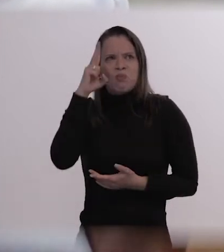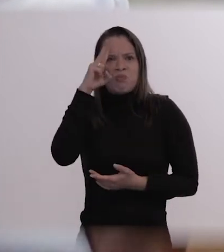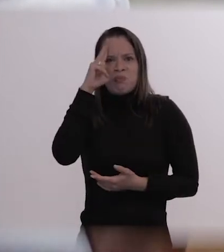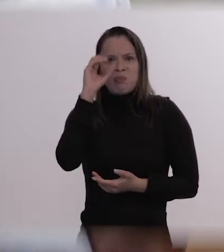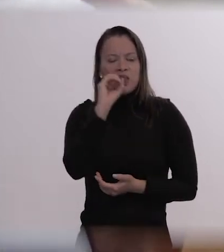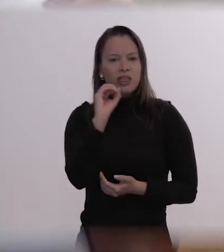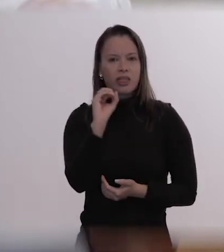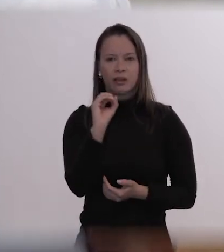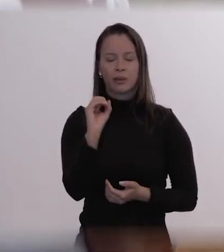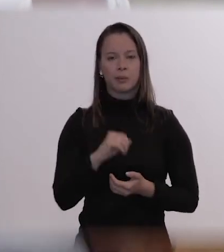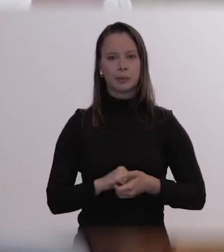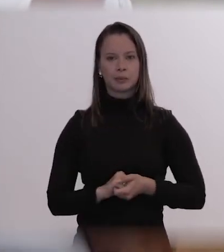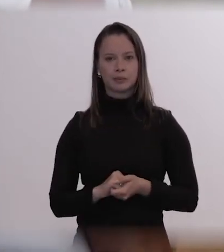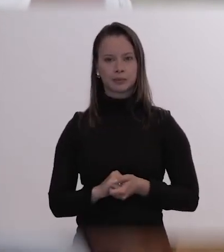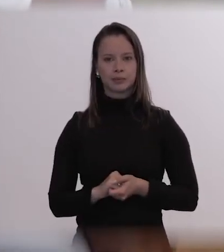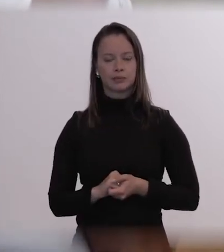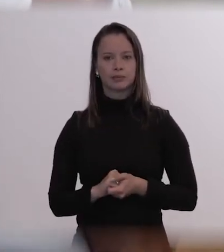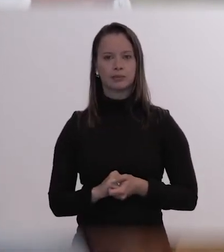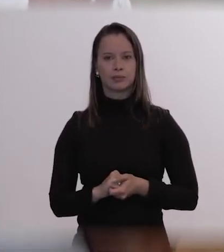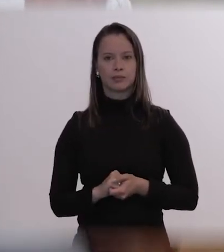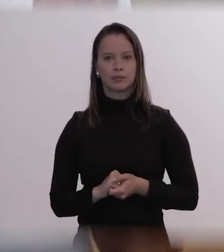nada. Então,